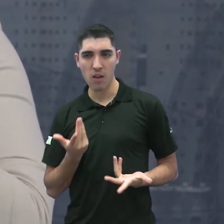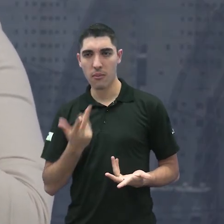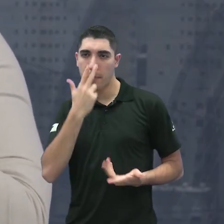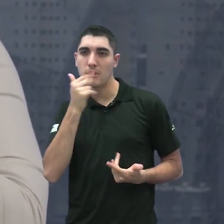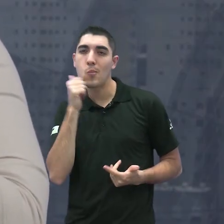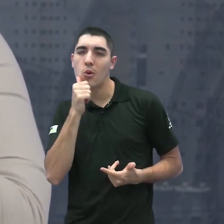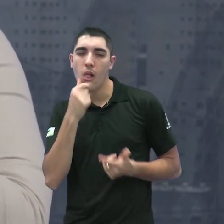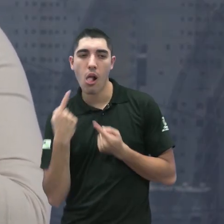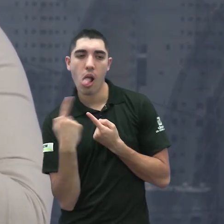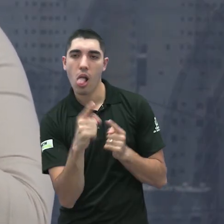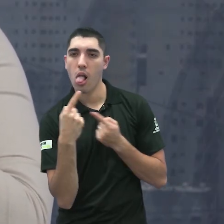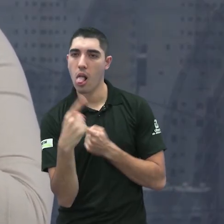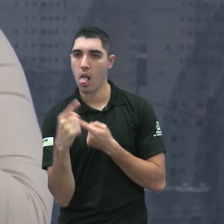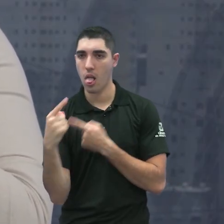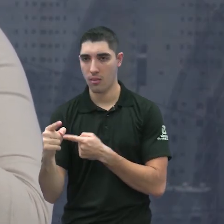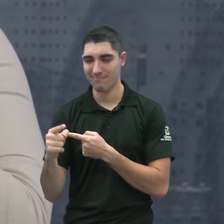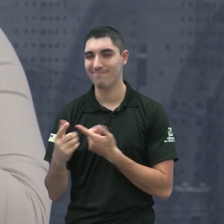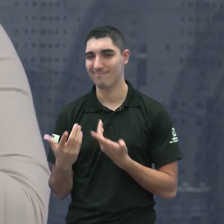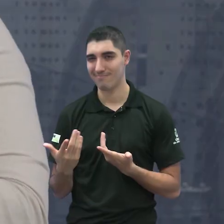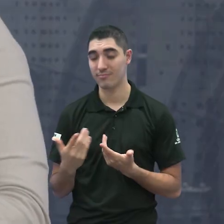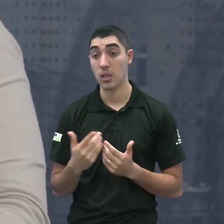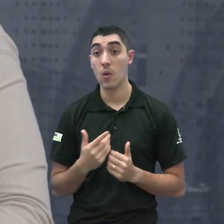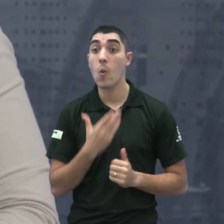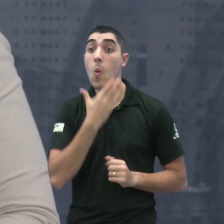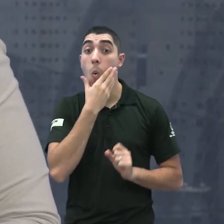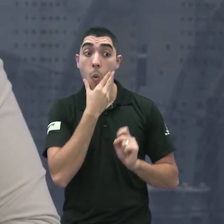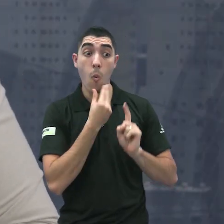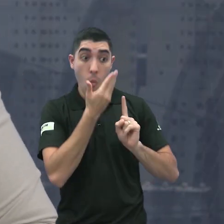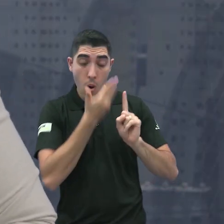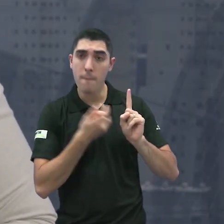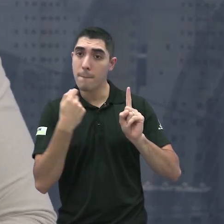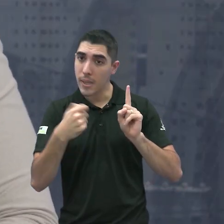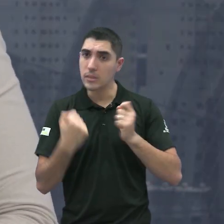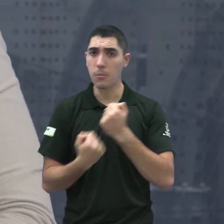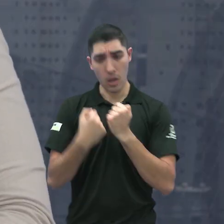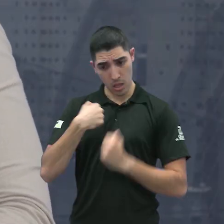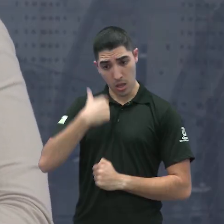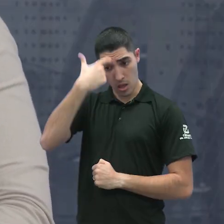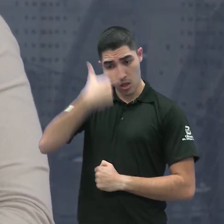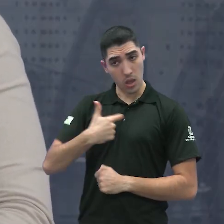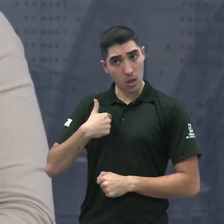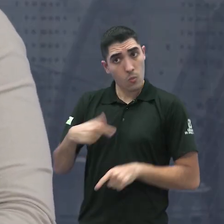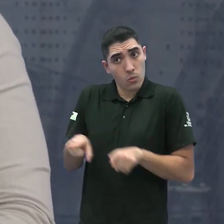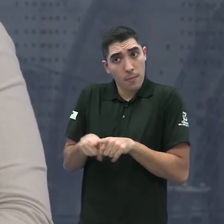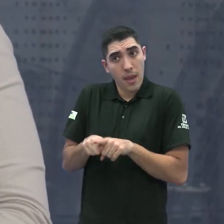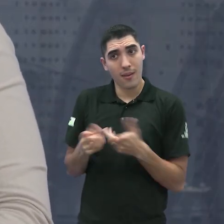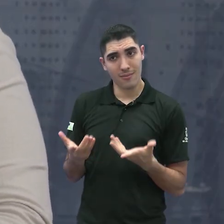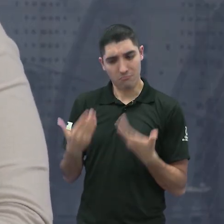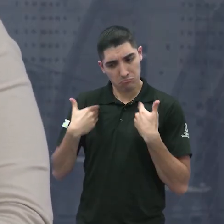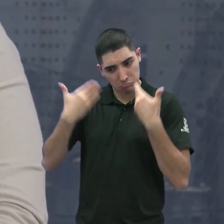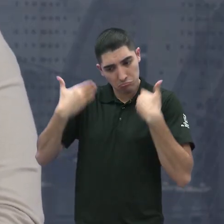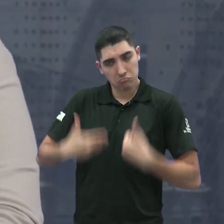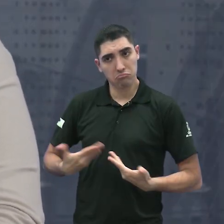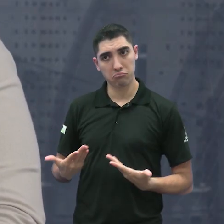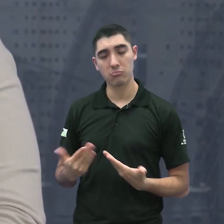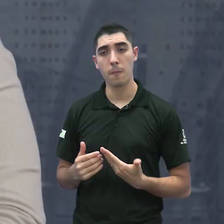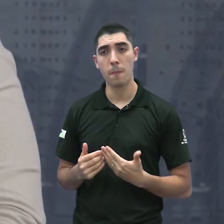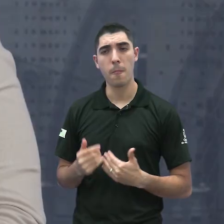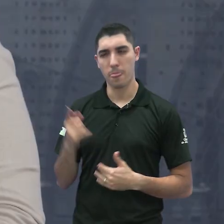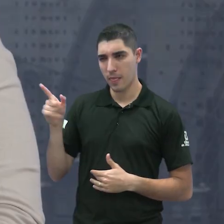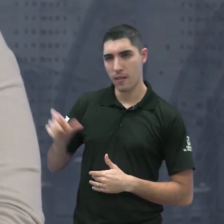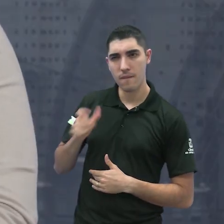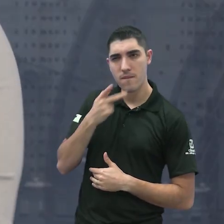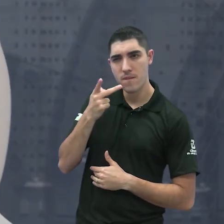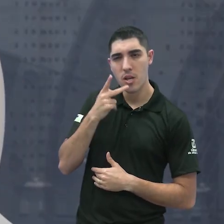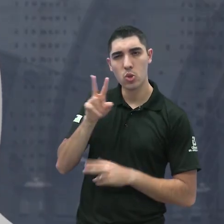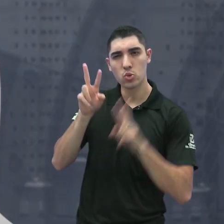forte, seja, enfim. E o homem, ele precisa encontrar apoio, né? Eu me incluo nisso, né? A gente,